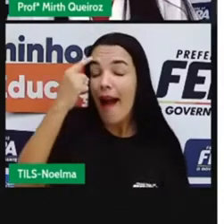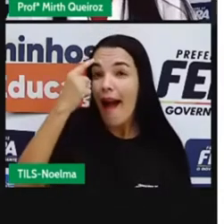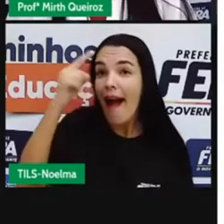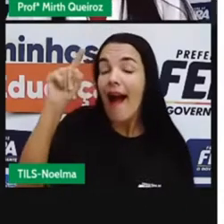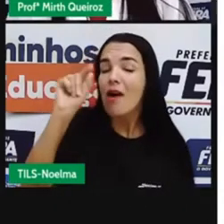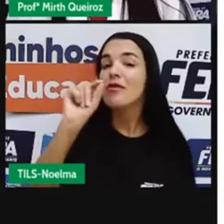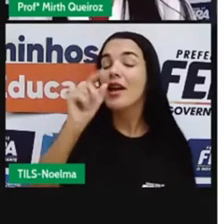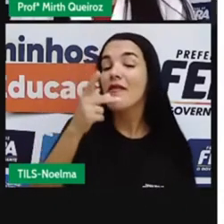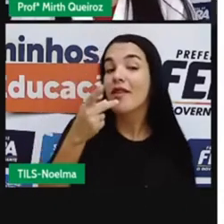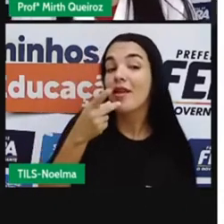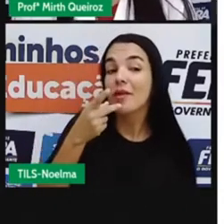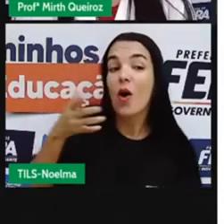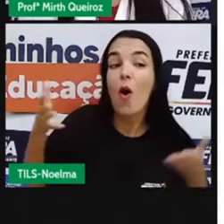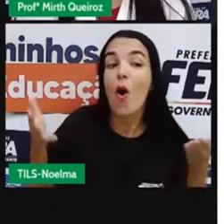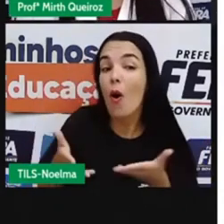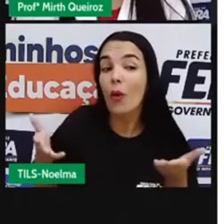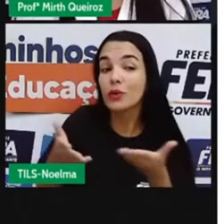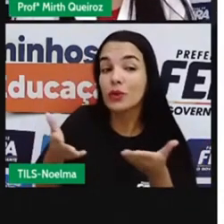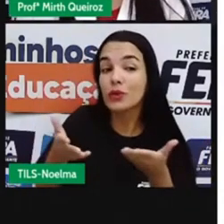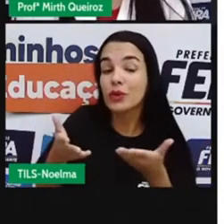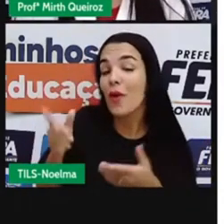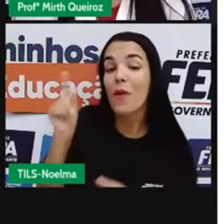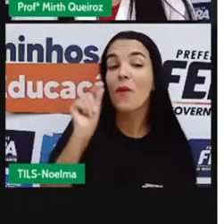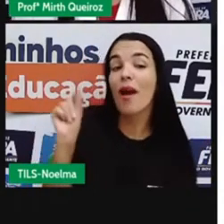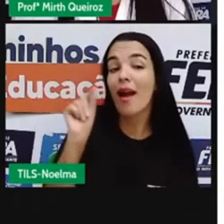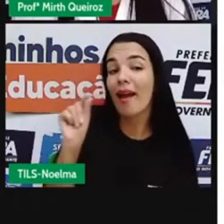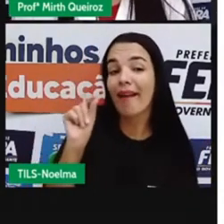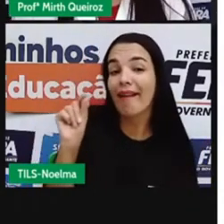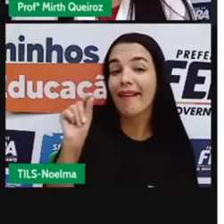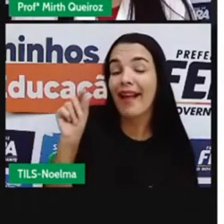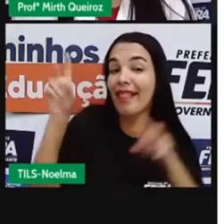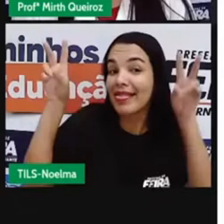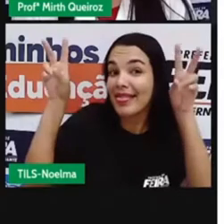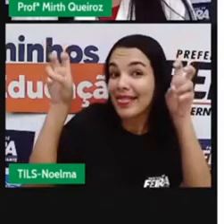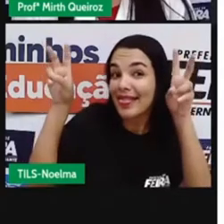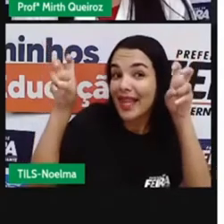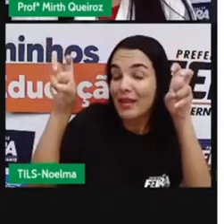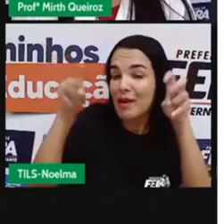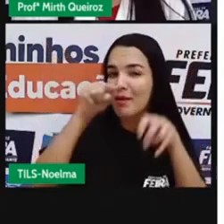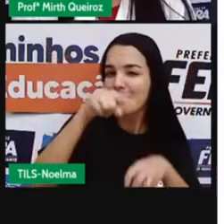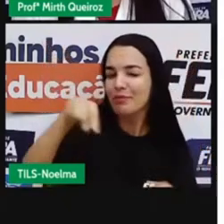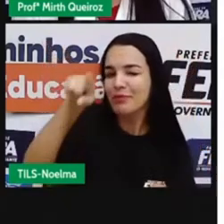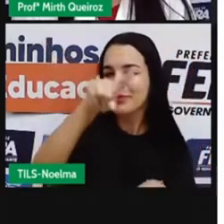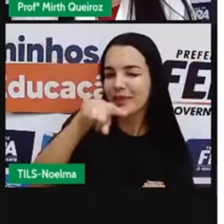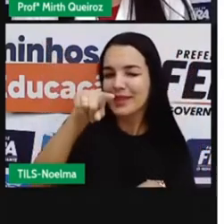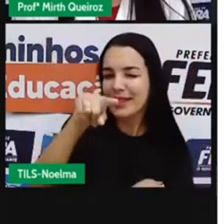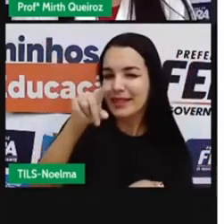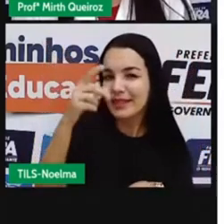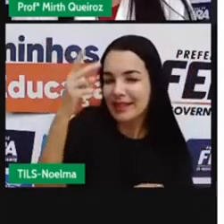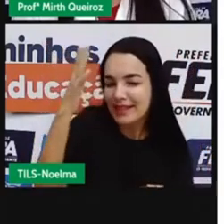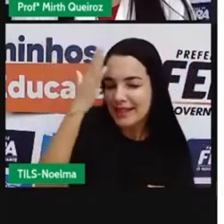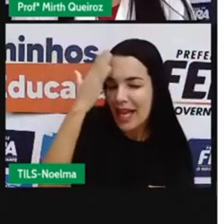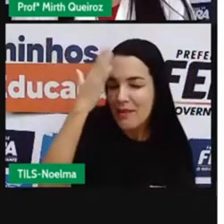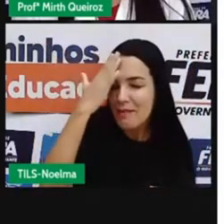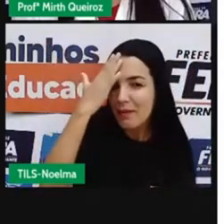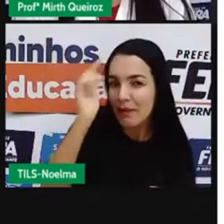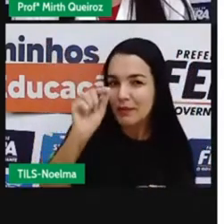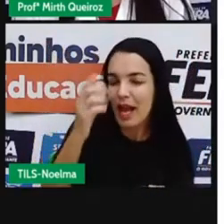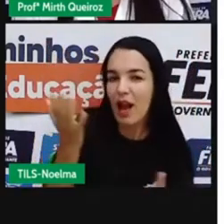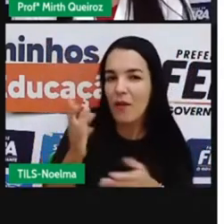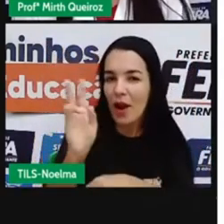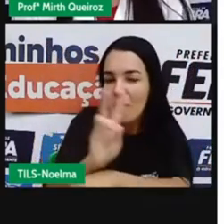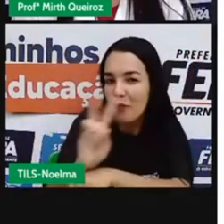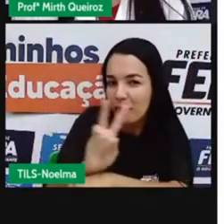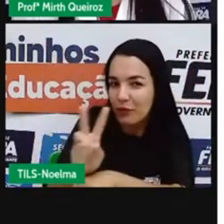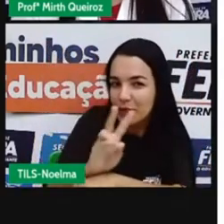Adivinhe sobre o que falaremos hoje. Para vocês adivinharem a prova, vou colocar aqui para vocês um